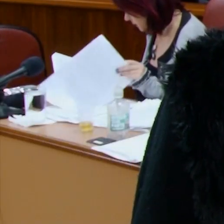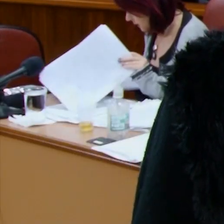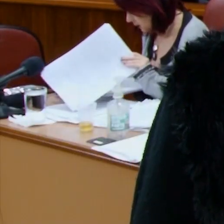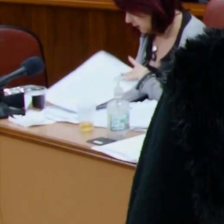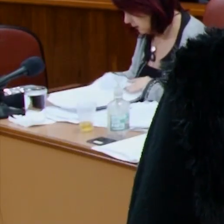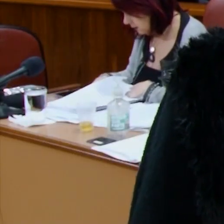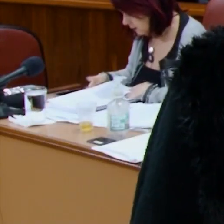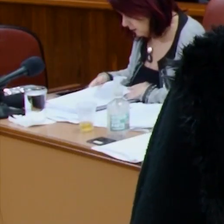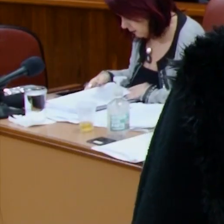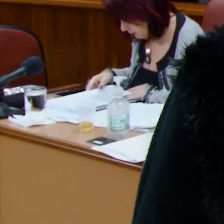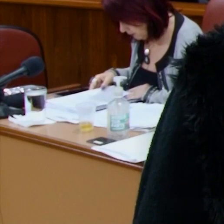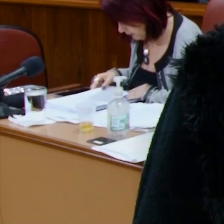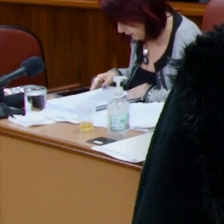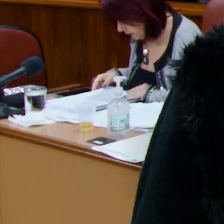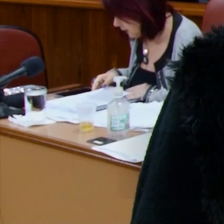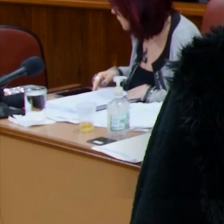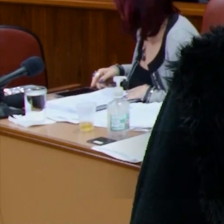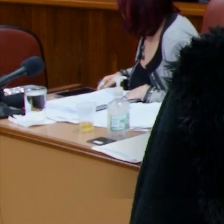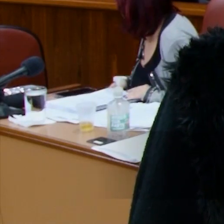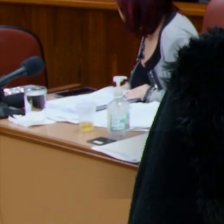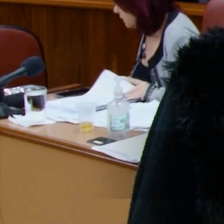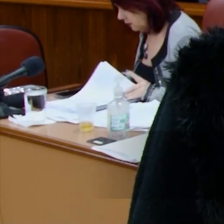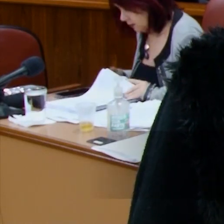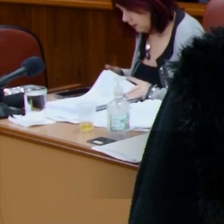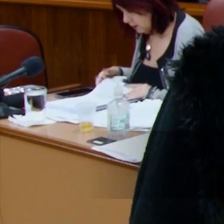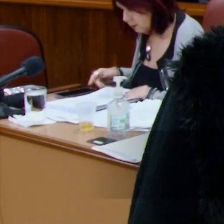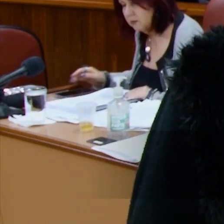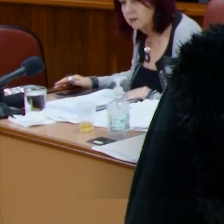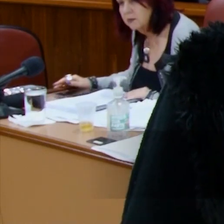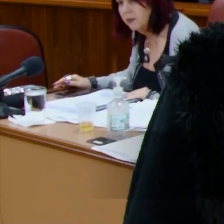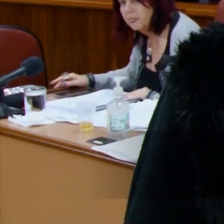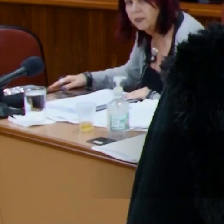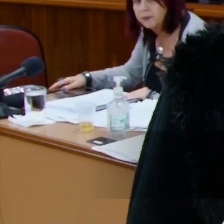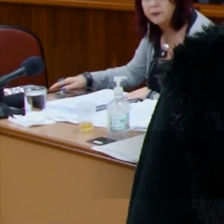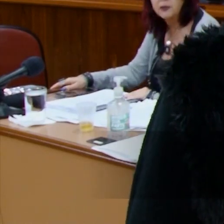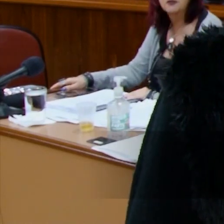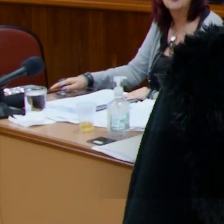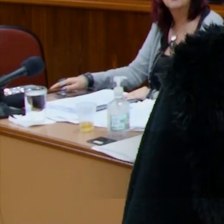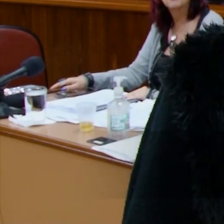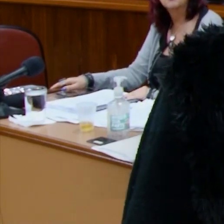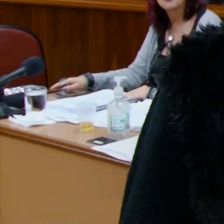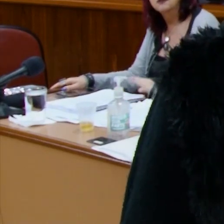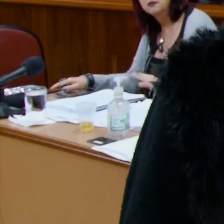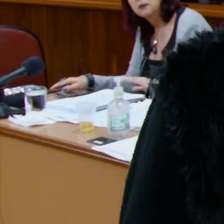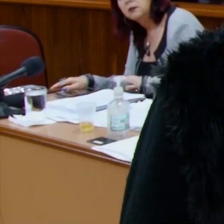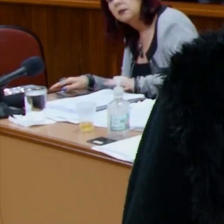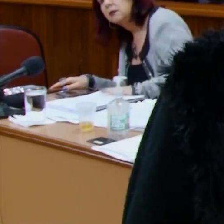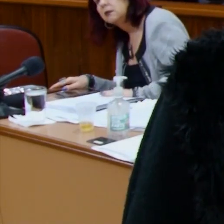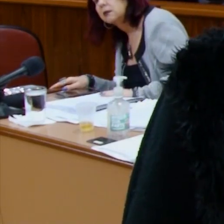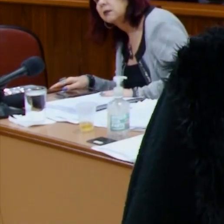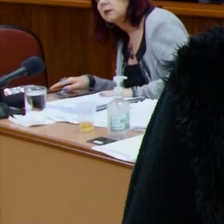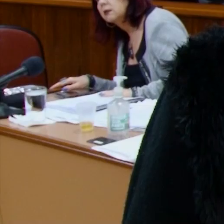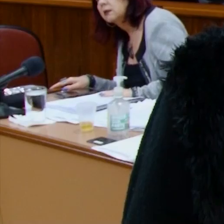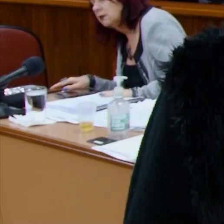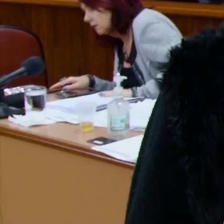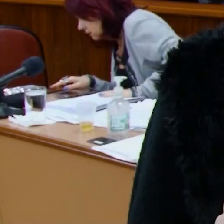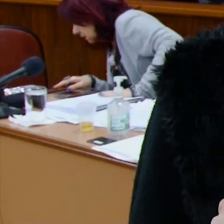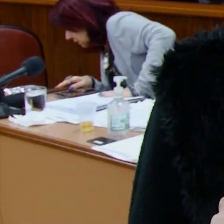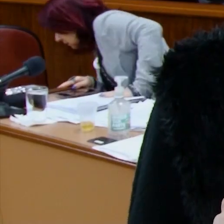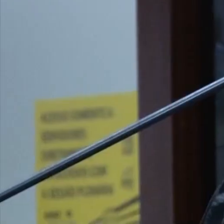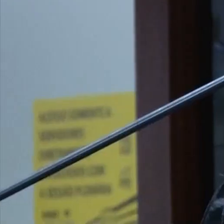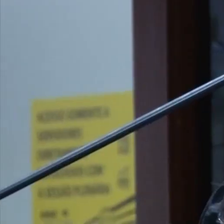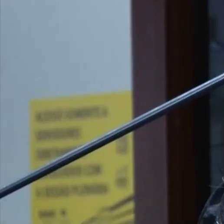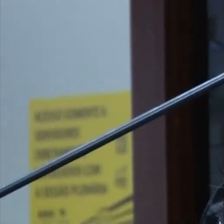Partido Novo no lugar do vereador licenciado Maurício Scalco. Ela segue aqui pela casa até o dia 4 de janeiro do ano